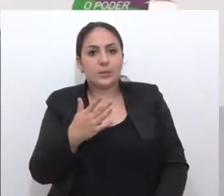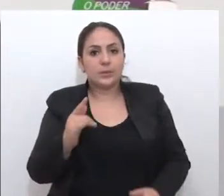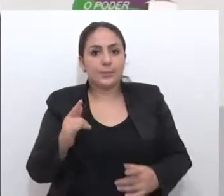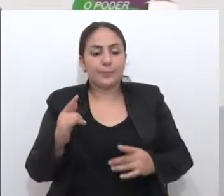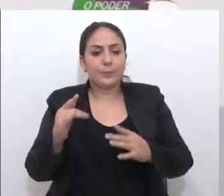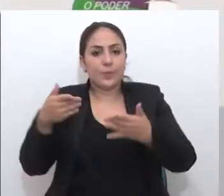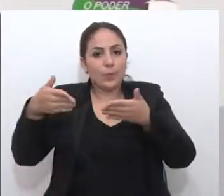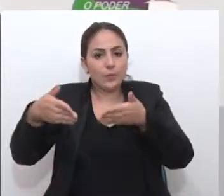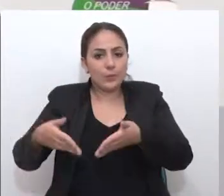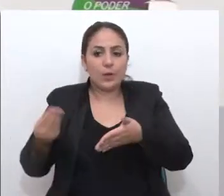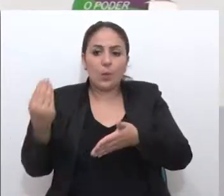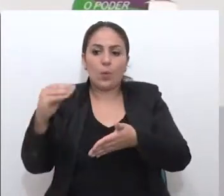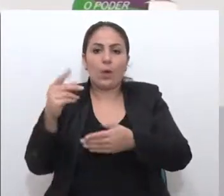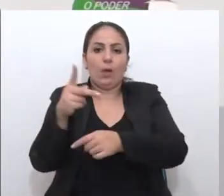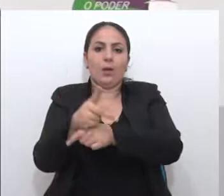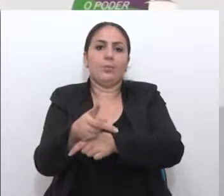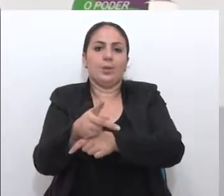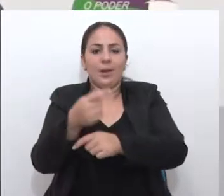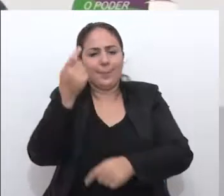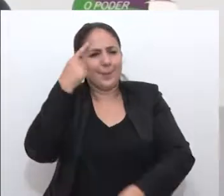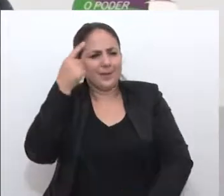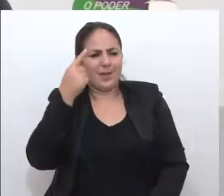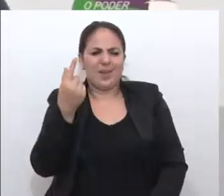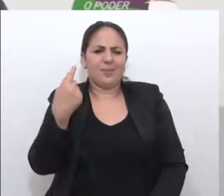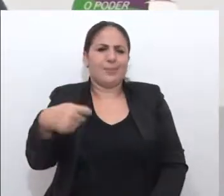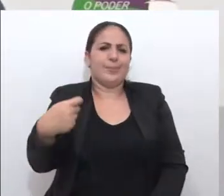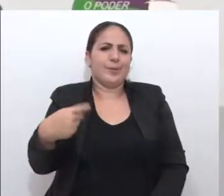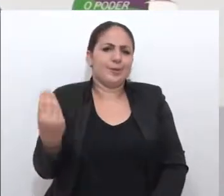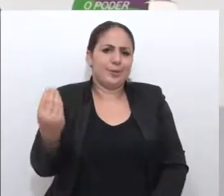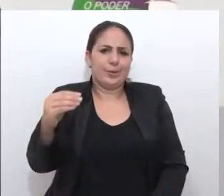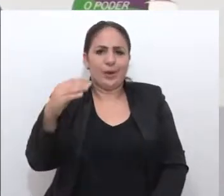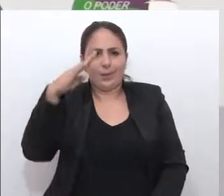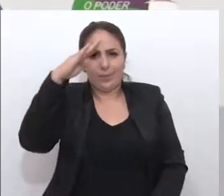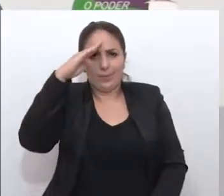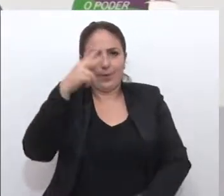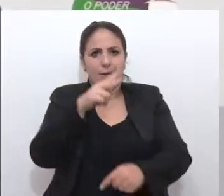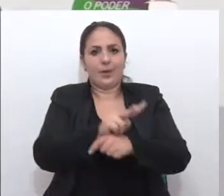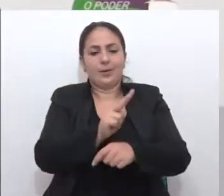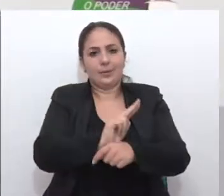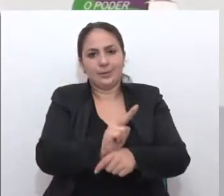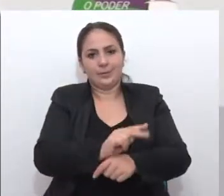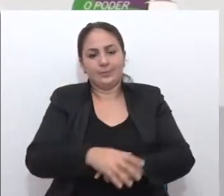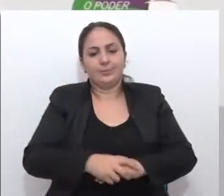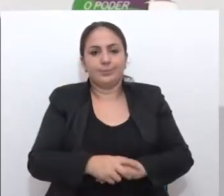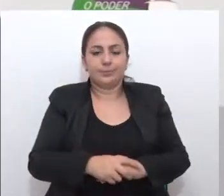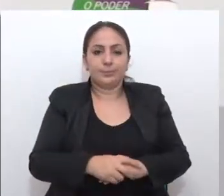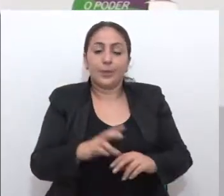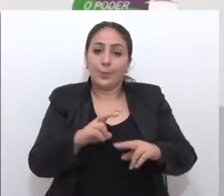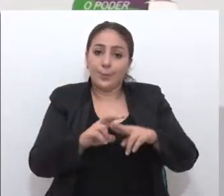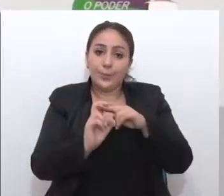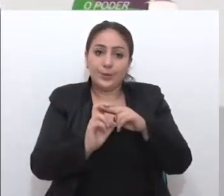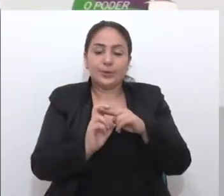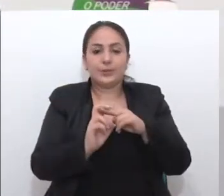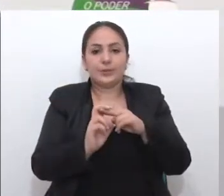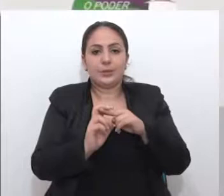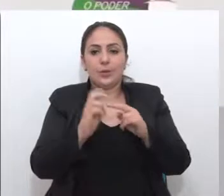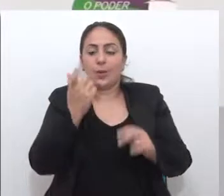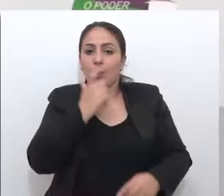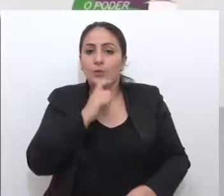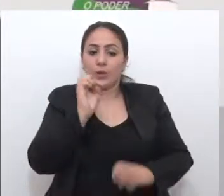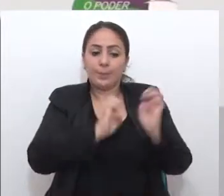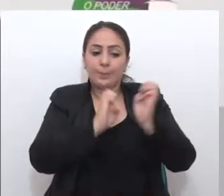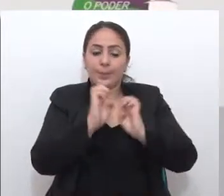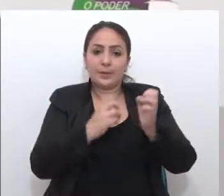no cemitério, foi instalada uma câmera de vídeo monitoramento e aí se chegou à conclusão que não precisa mais o vigilante.